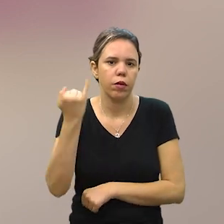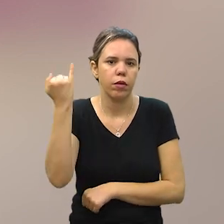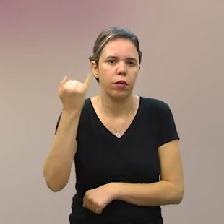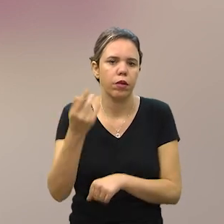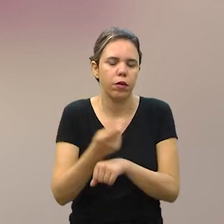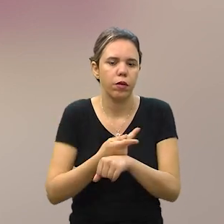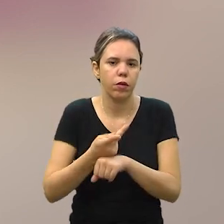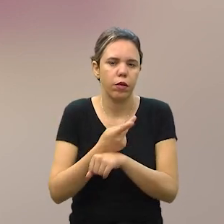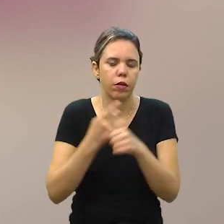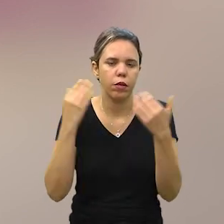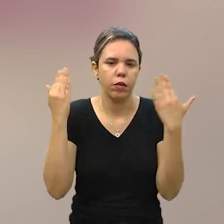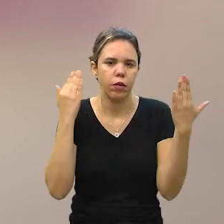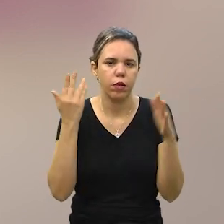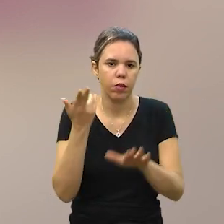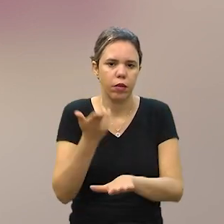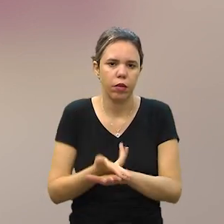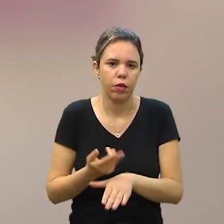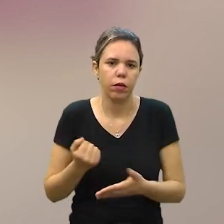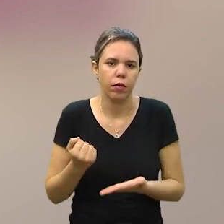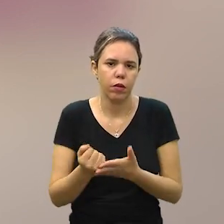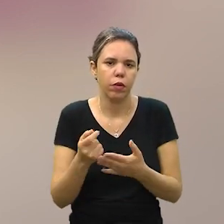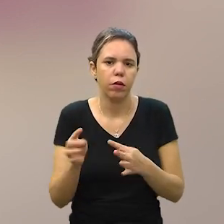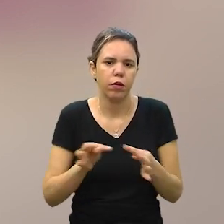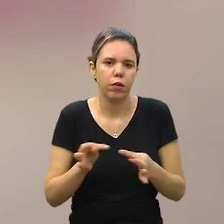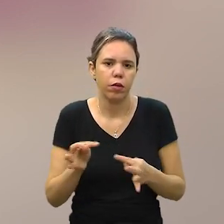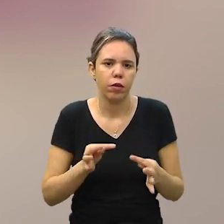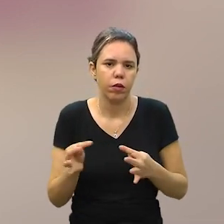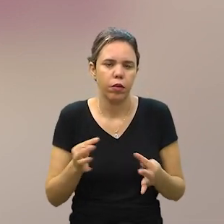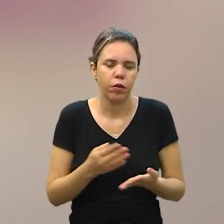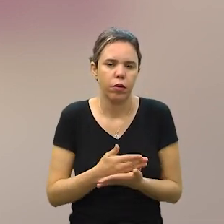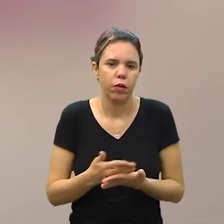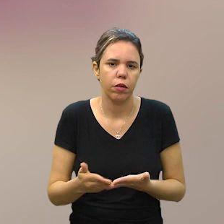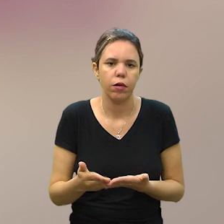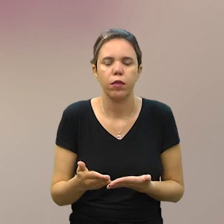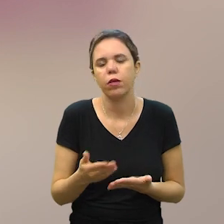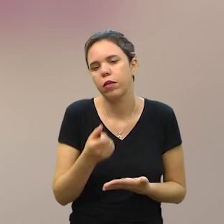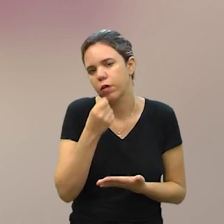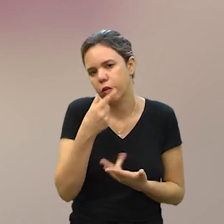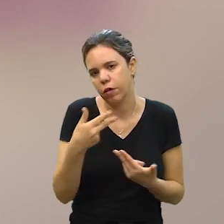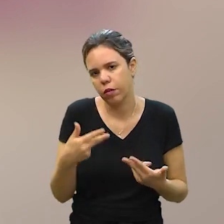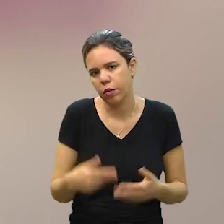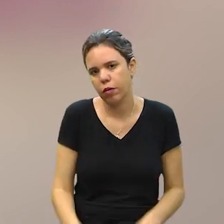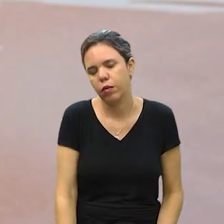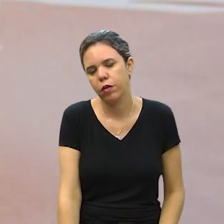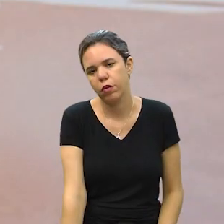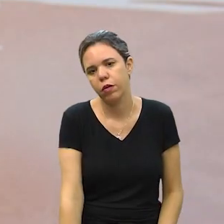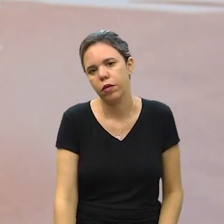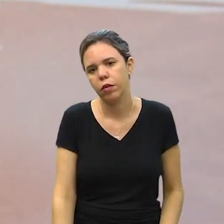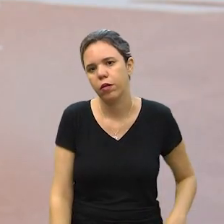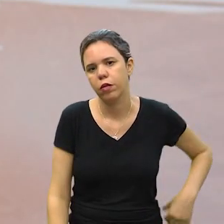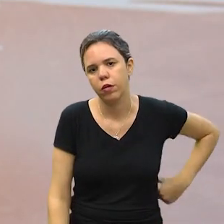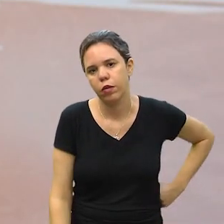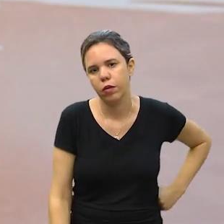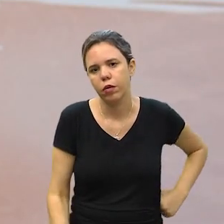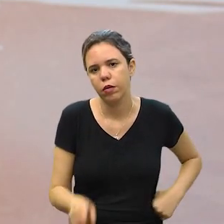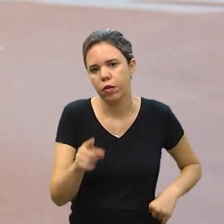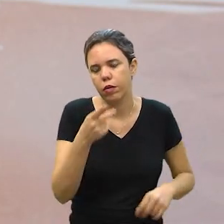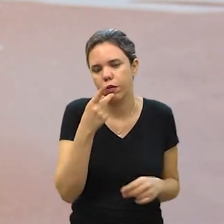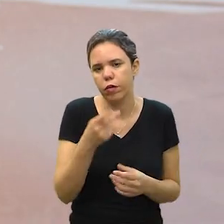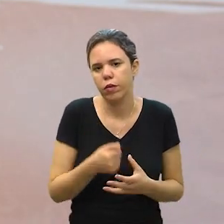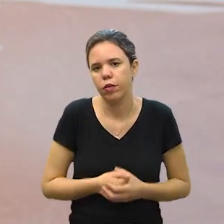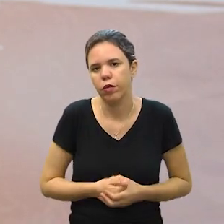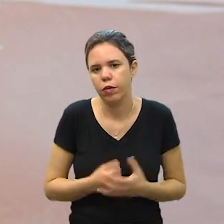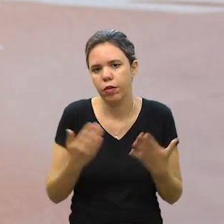importante procurar aí um psiquiatra, uma ajuda médica e introduzir o uso de fármacos. E terapia também, né, como